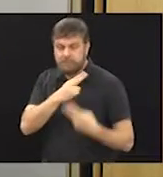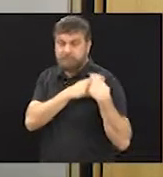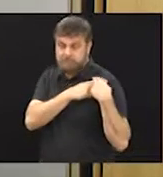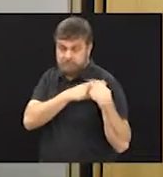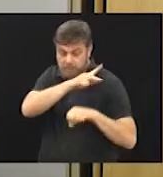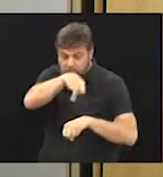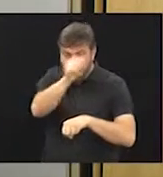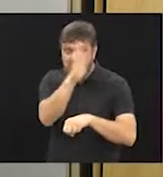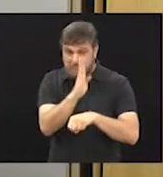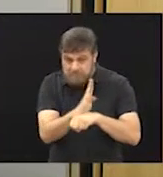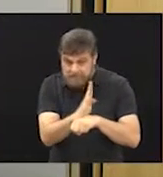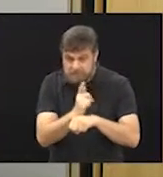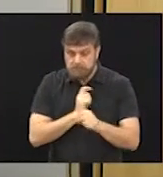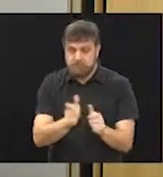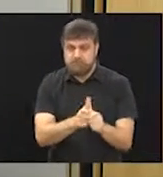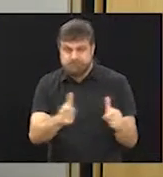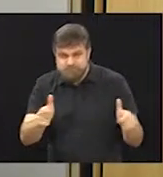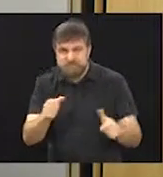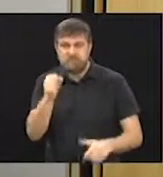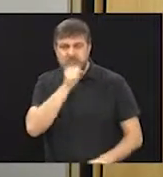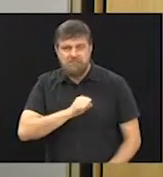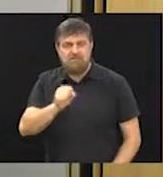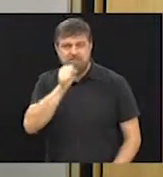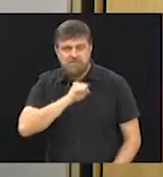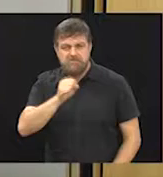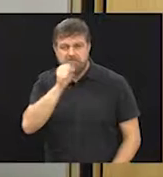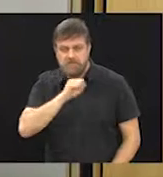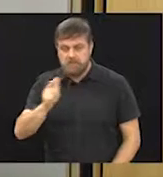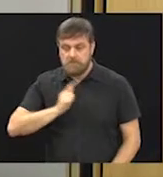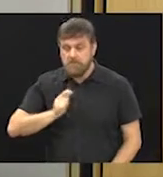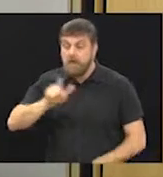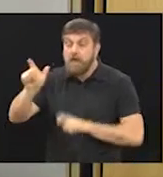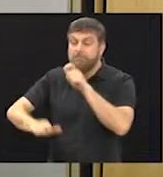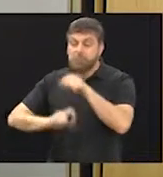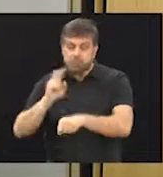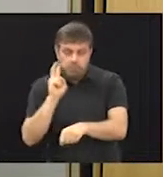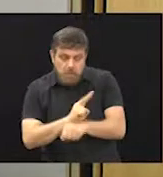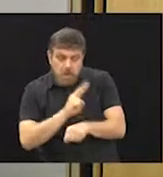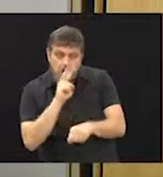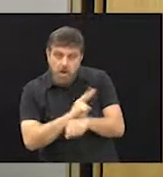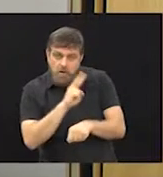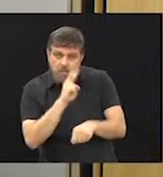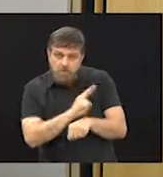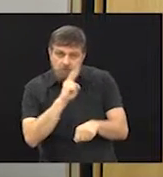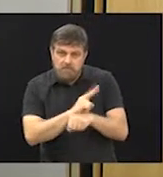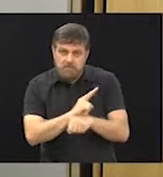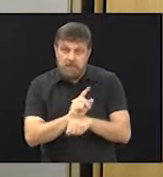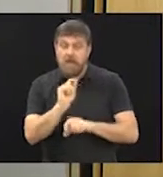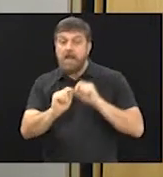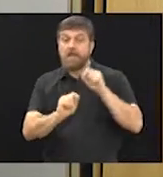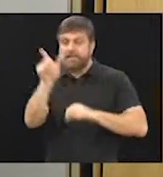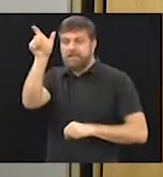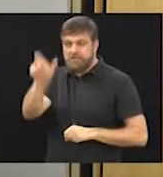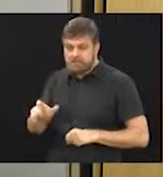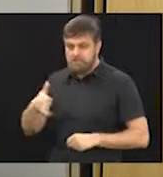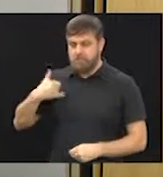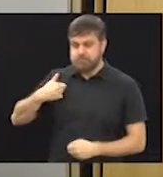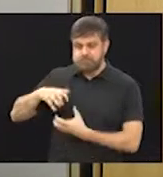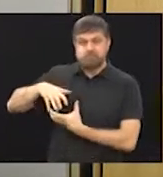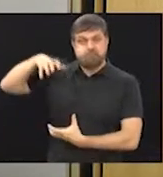população mundial, tem envelhecido. E alguém precisa cuidar desses velhos, dentro dessas pessoas de